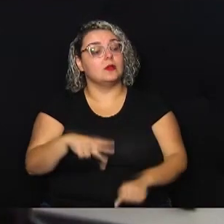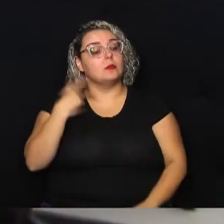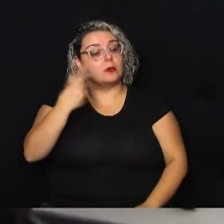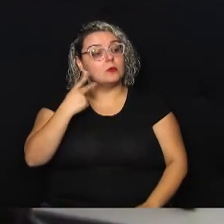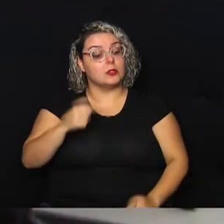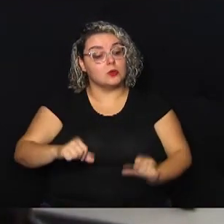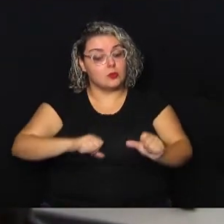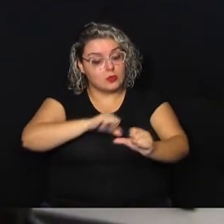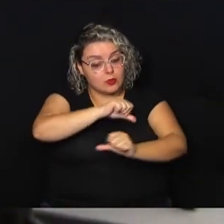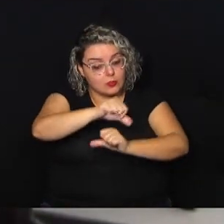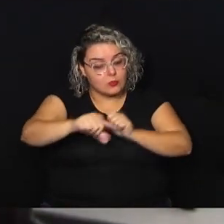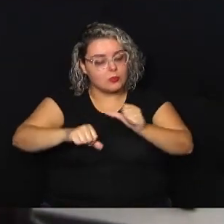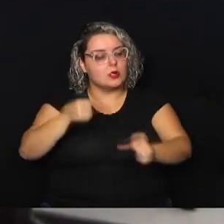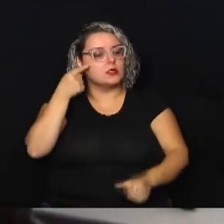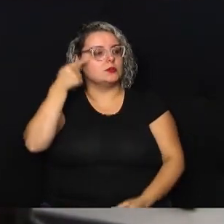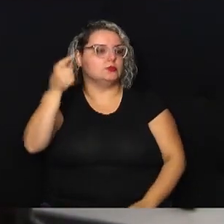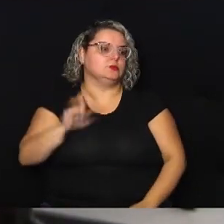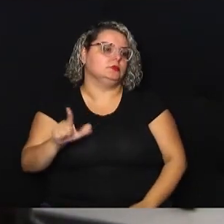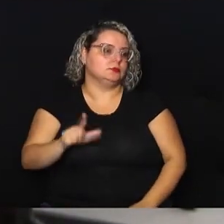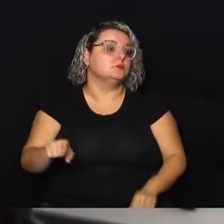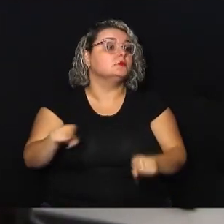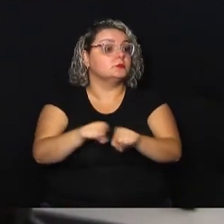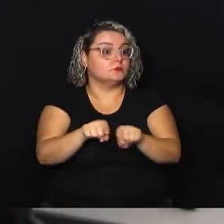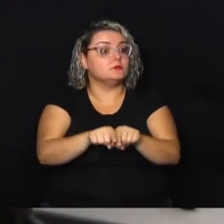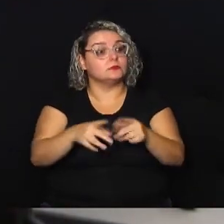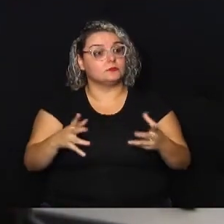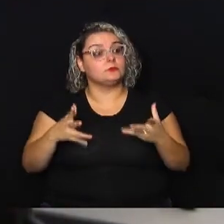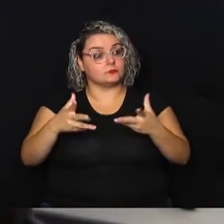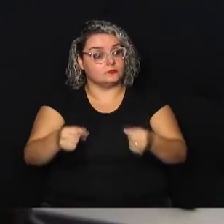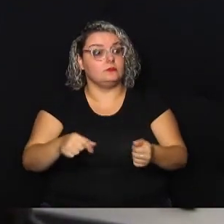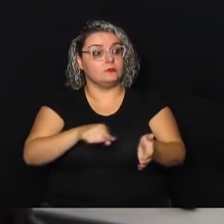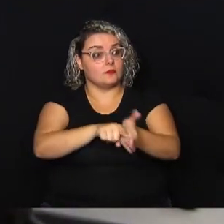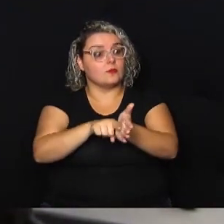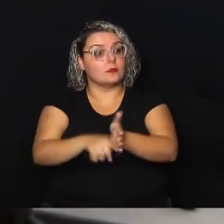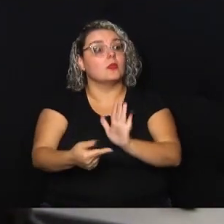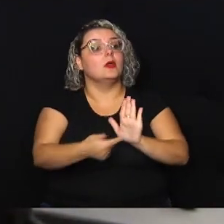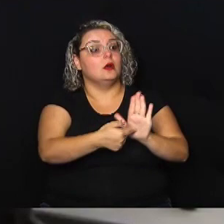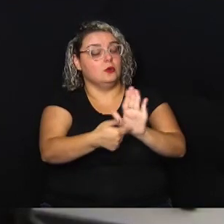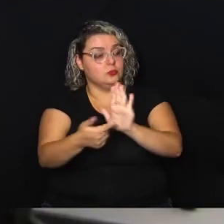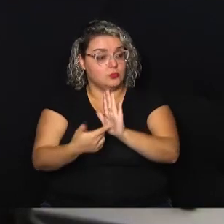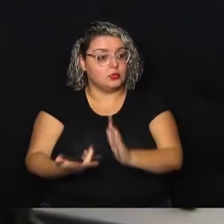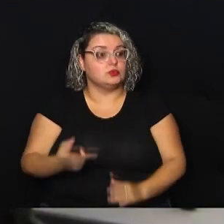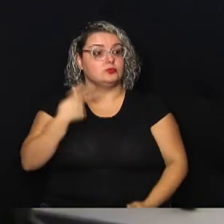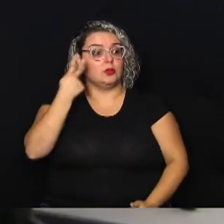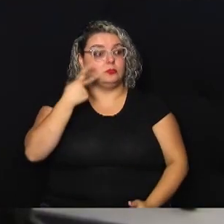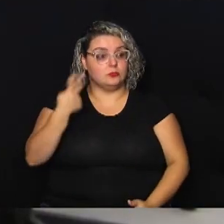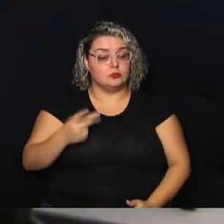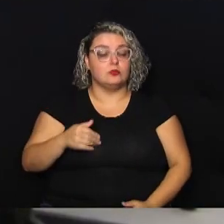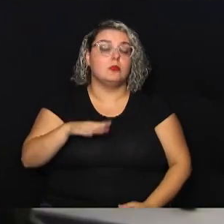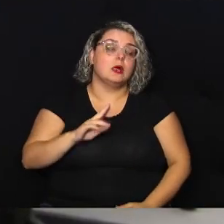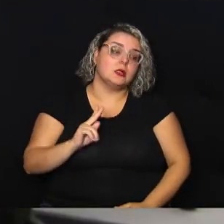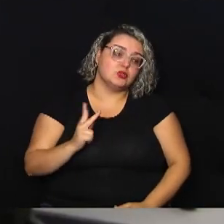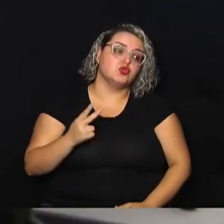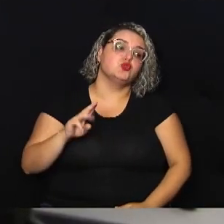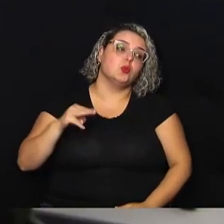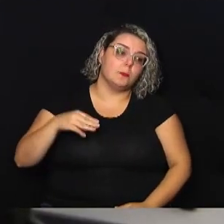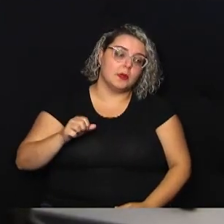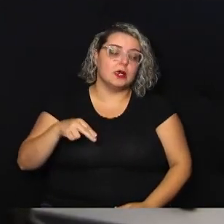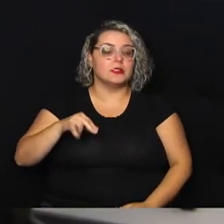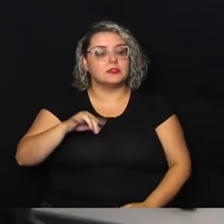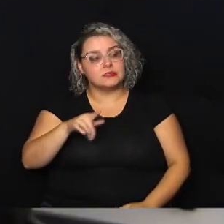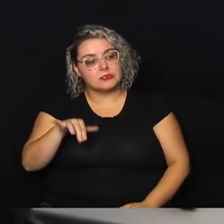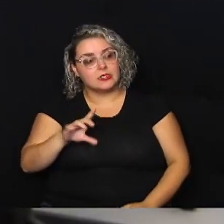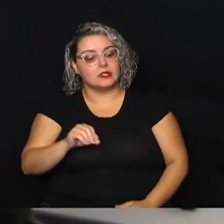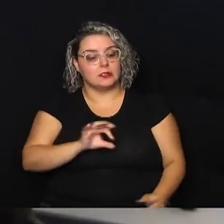mude essa lógica, inclusive todas as pesquisas que mostram que uma política mais humanizada, com um